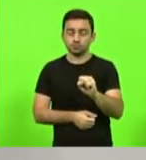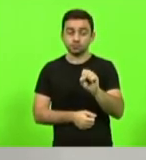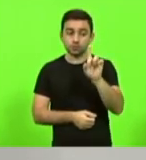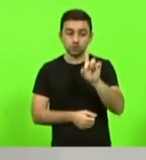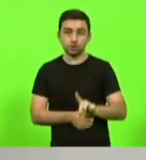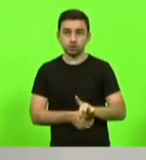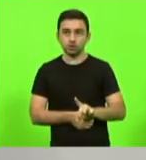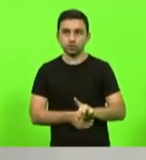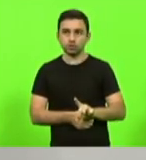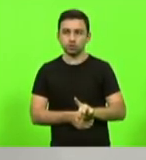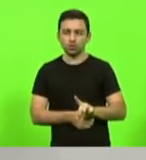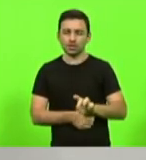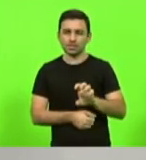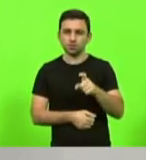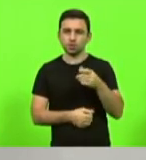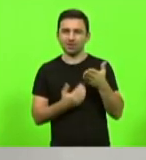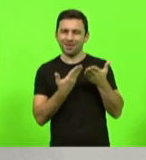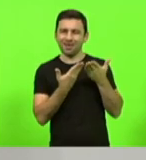Brás Vieira,